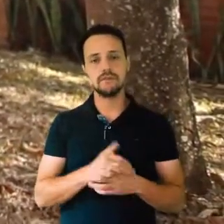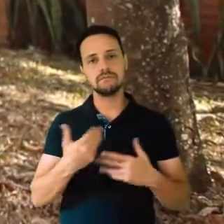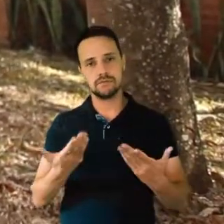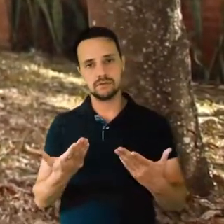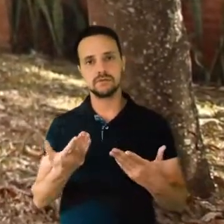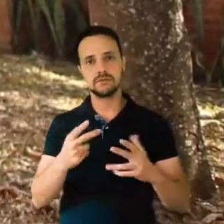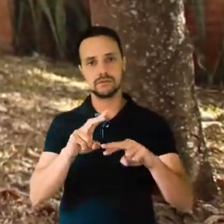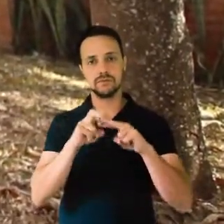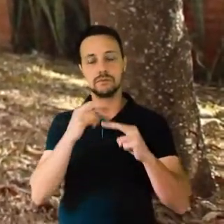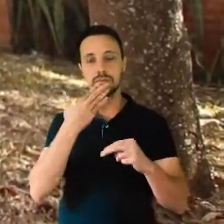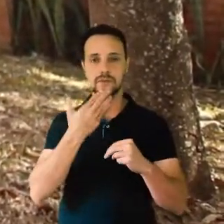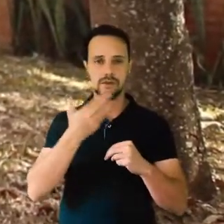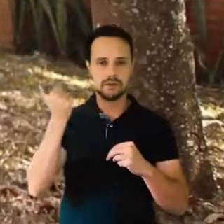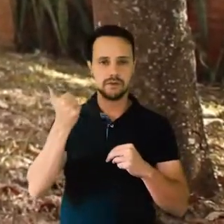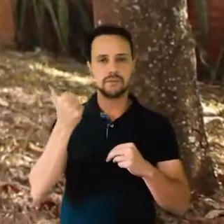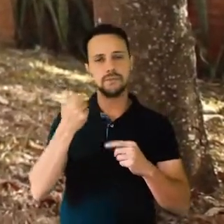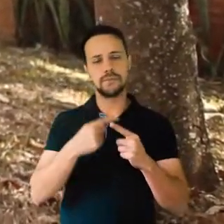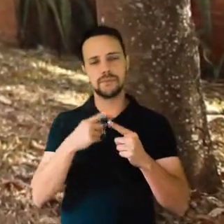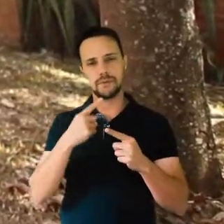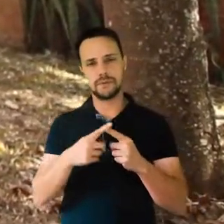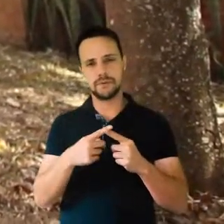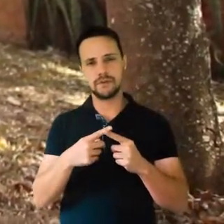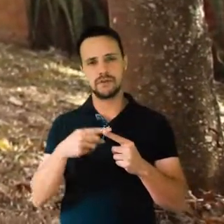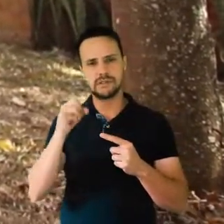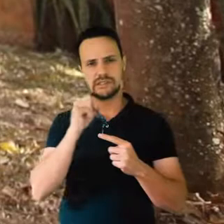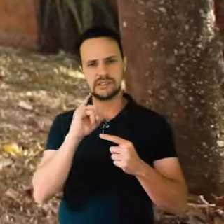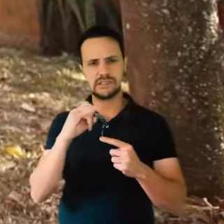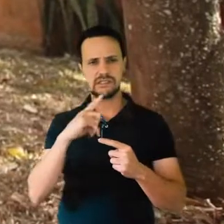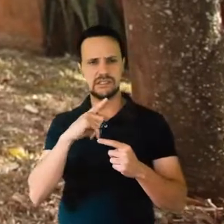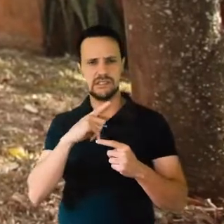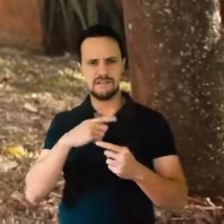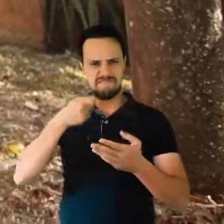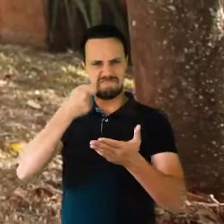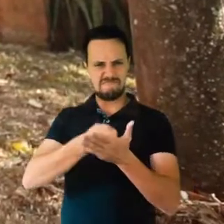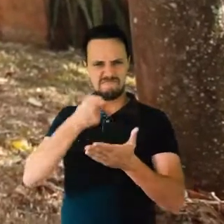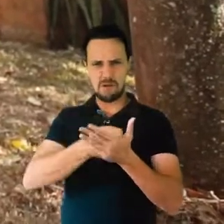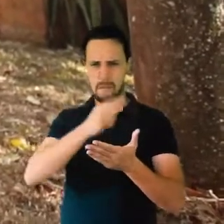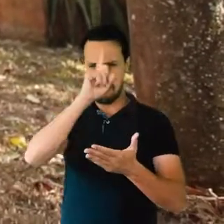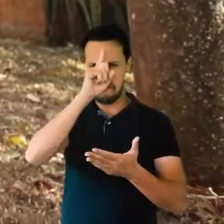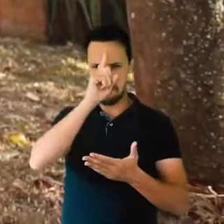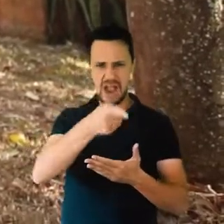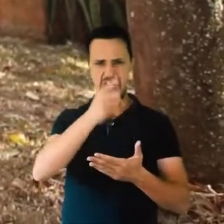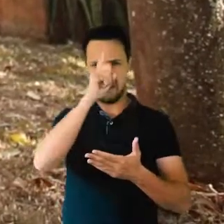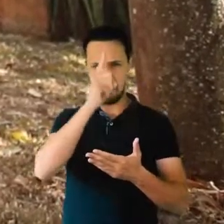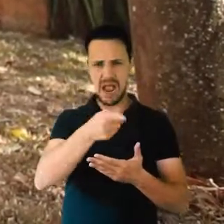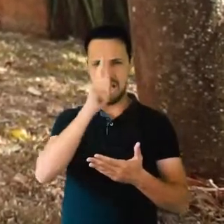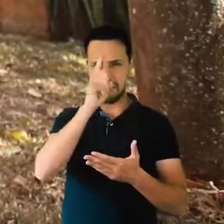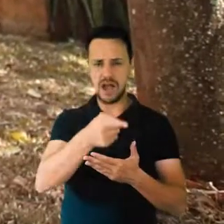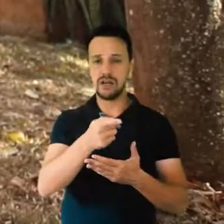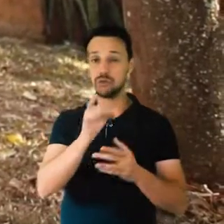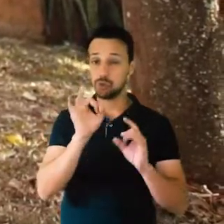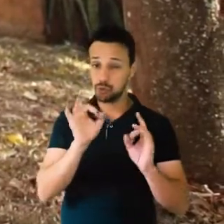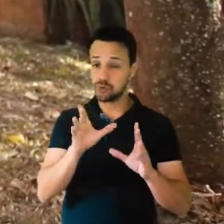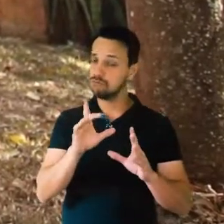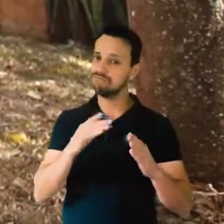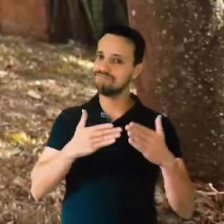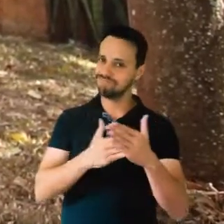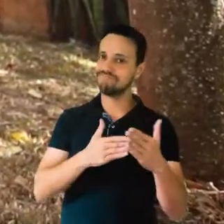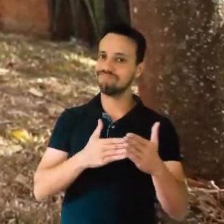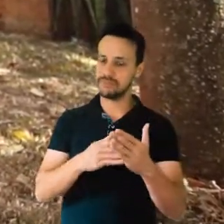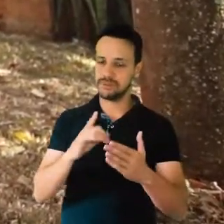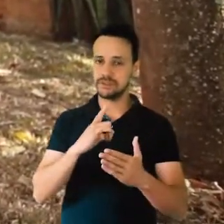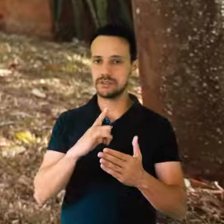forma, isso melhora, porque se a gente coloca muitas imposições apenas, né, isso